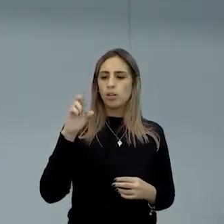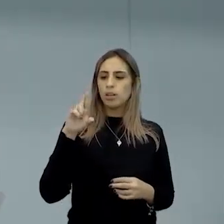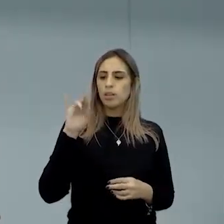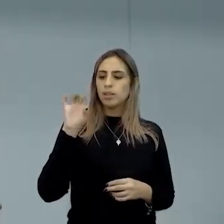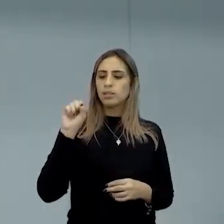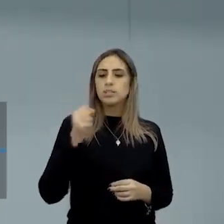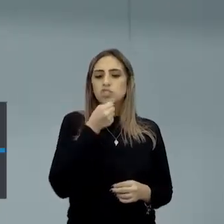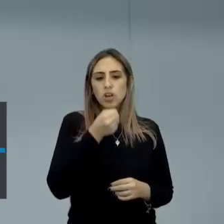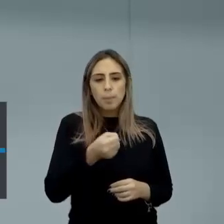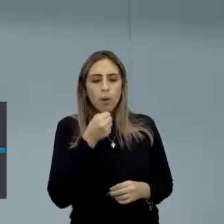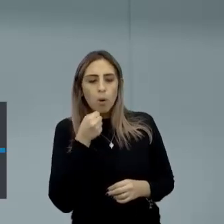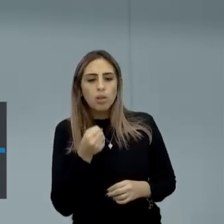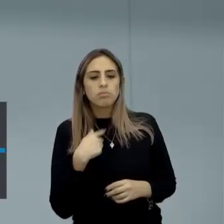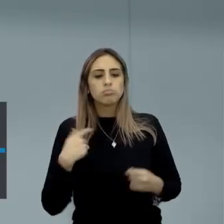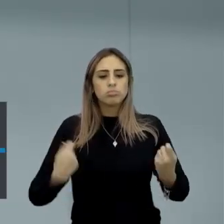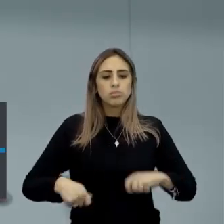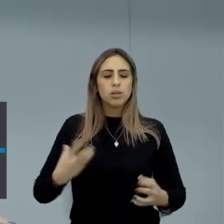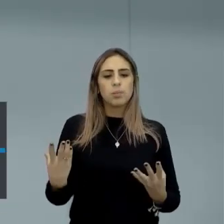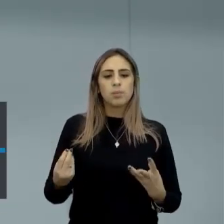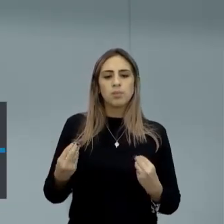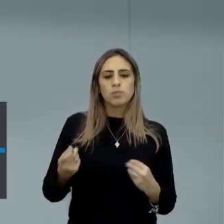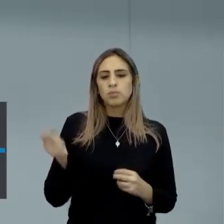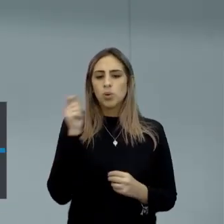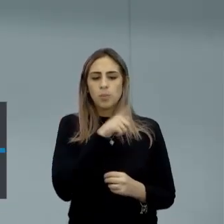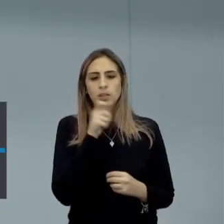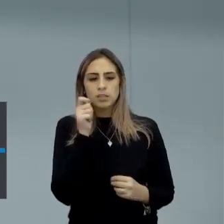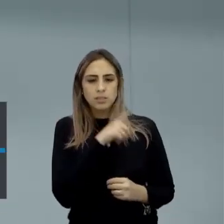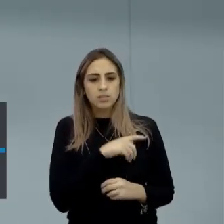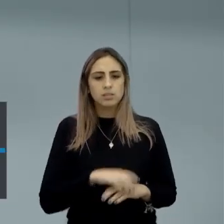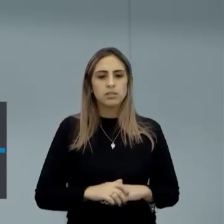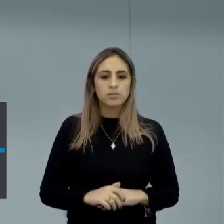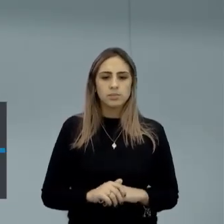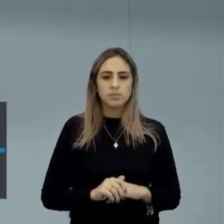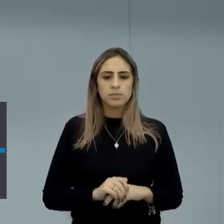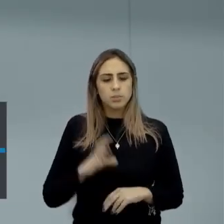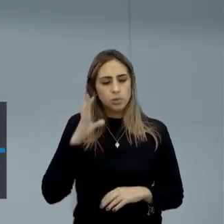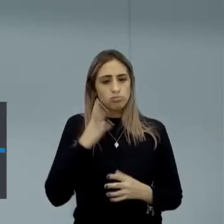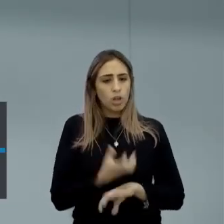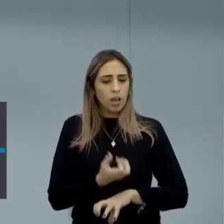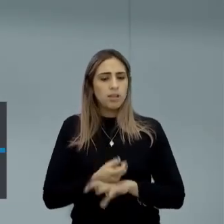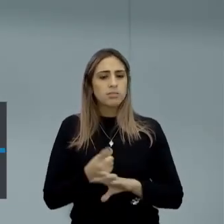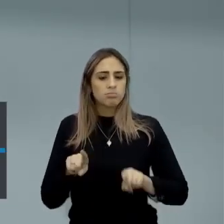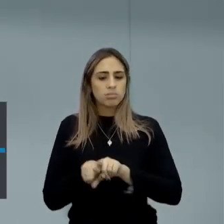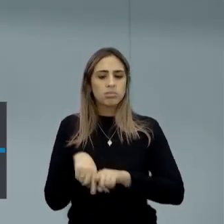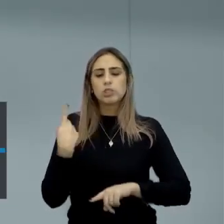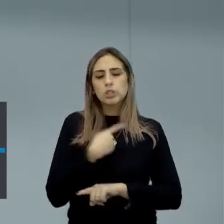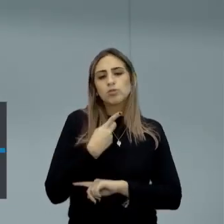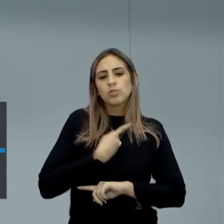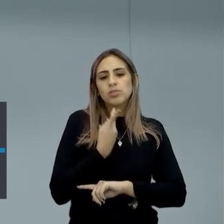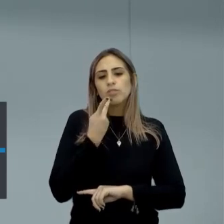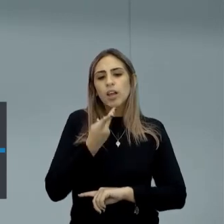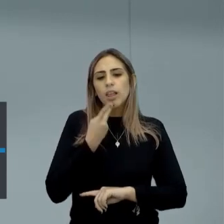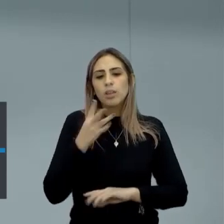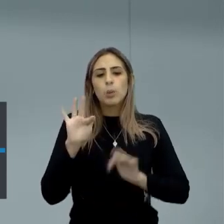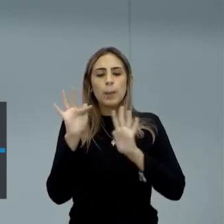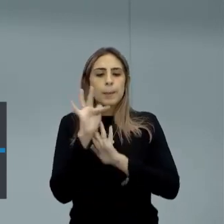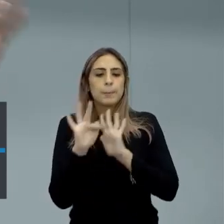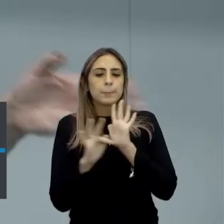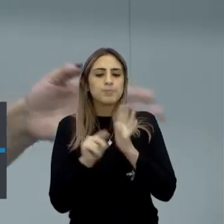de repórter, a gente precisa muito de comediante, radialista, podcaster, porque a gente vive falando sobre